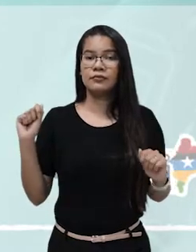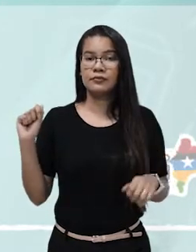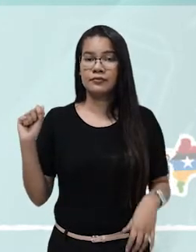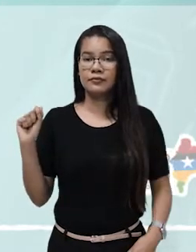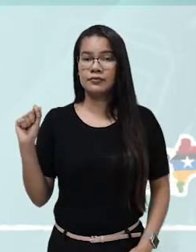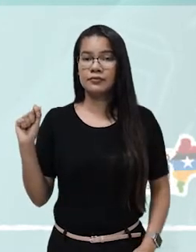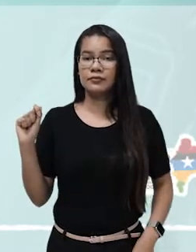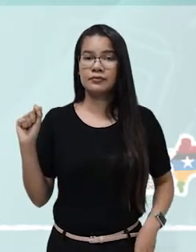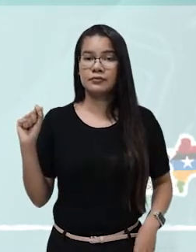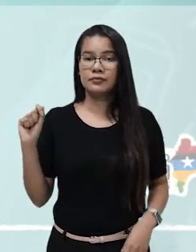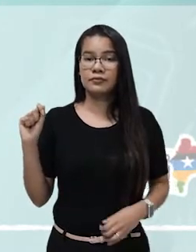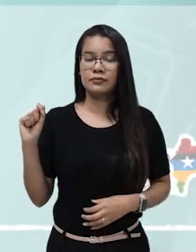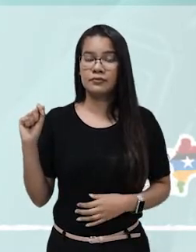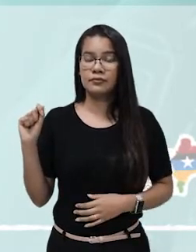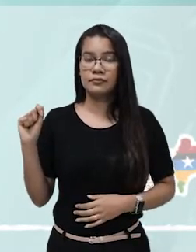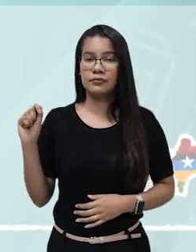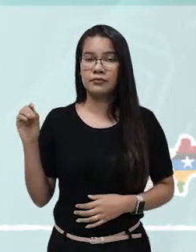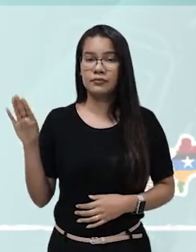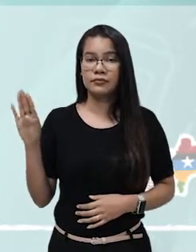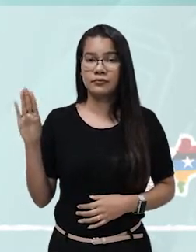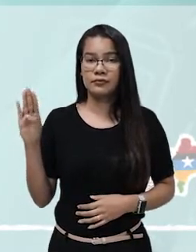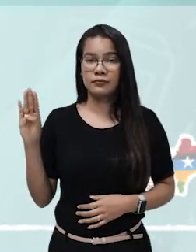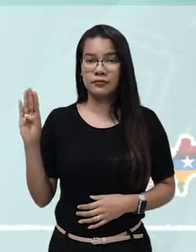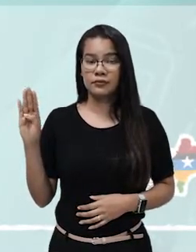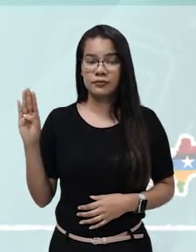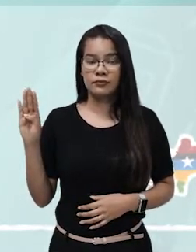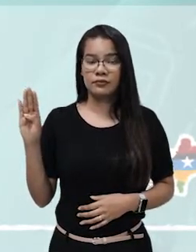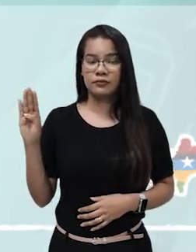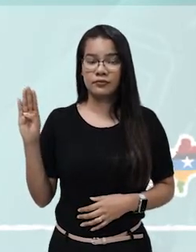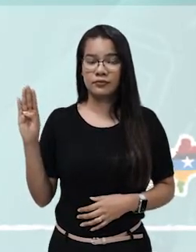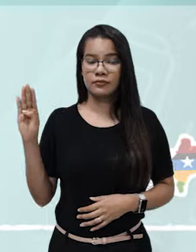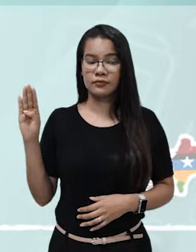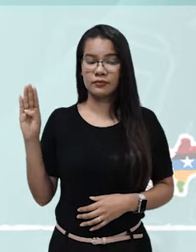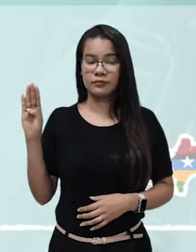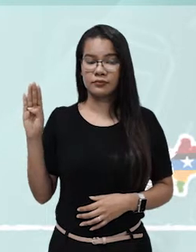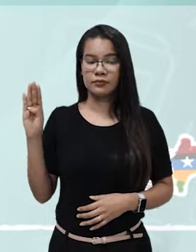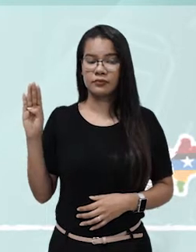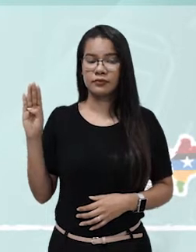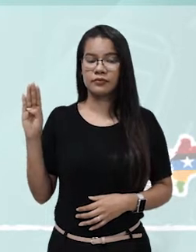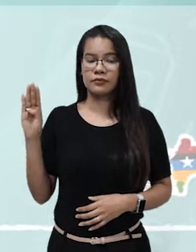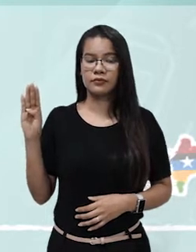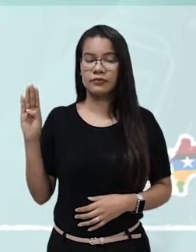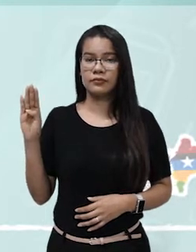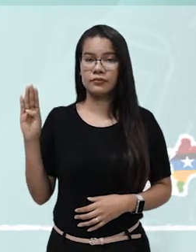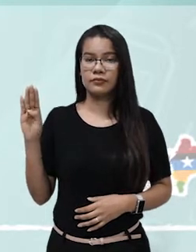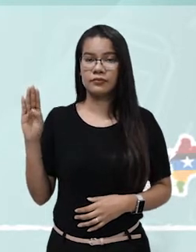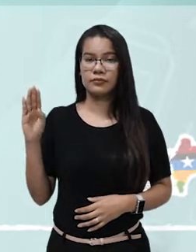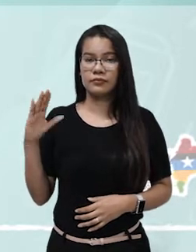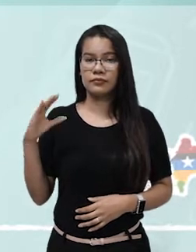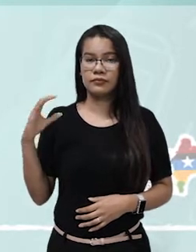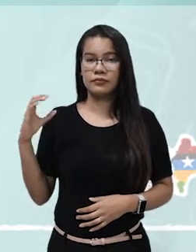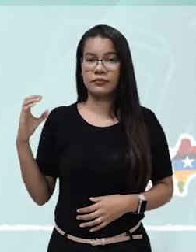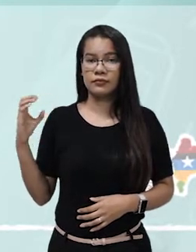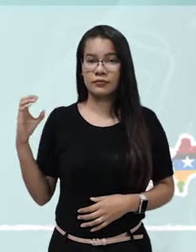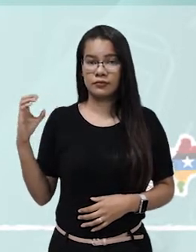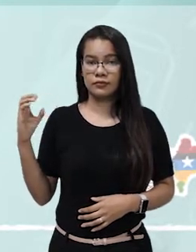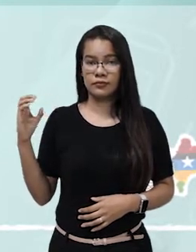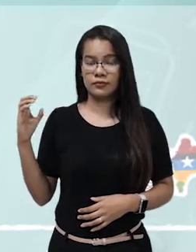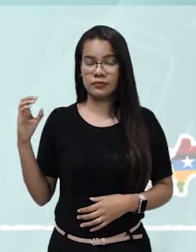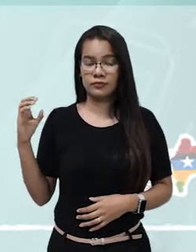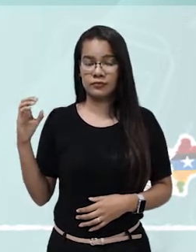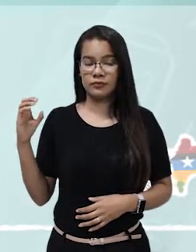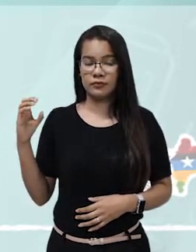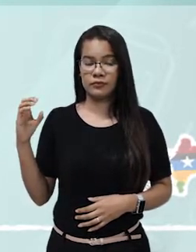canoa, abacaxi, jovens. Letra B. Ruim, sozinho, aquele,